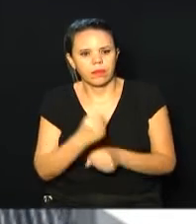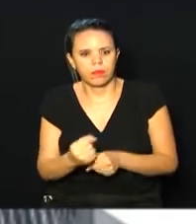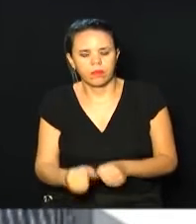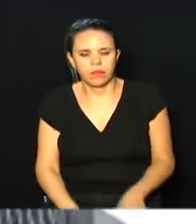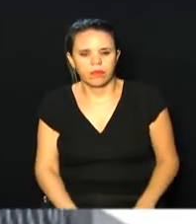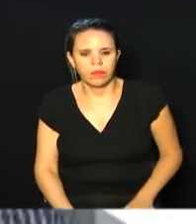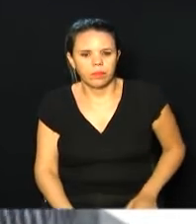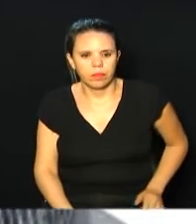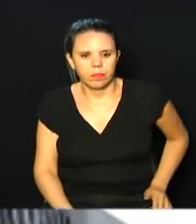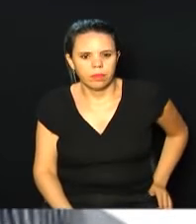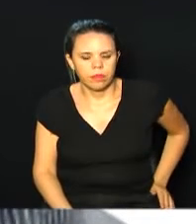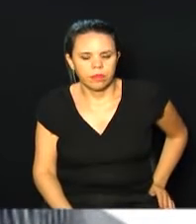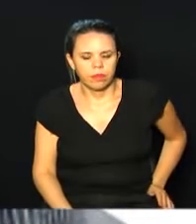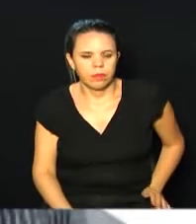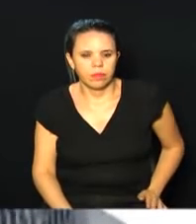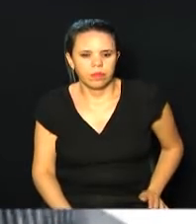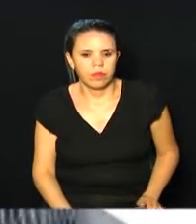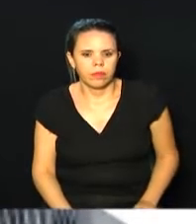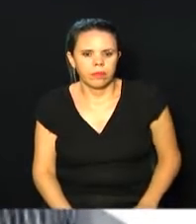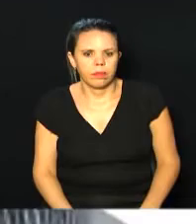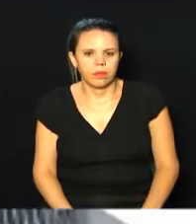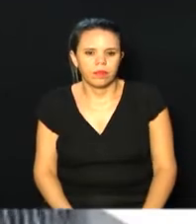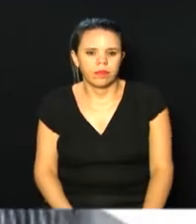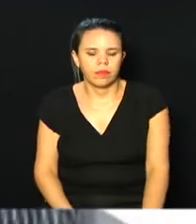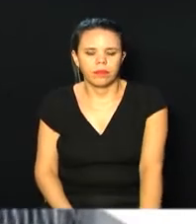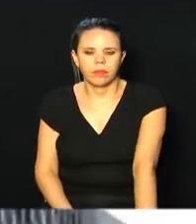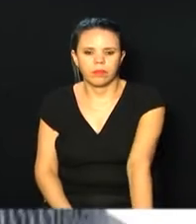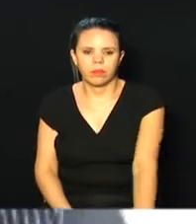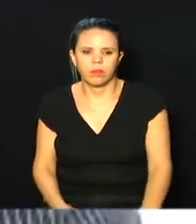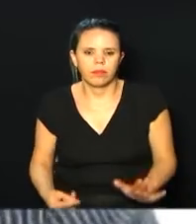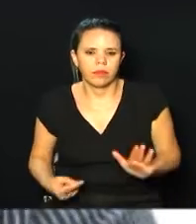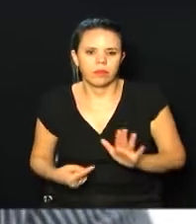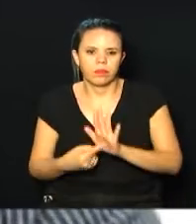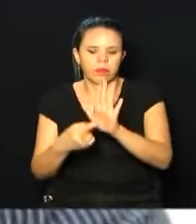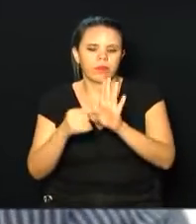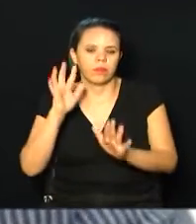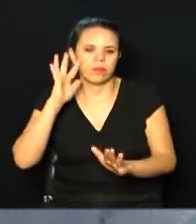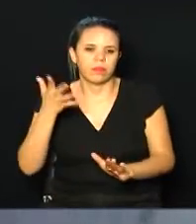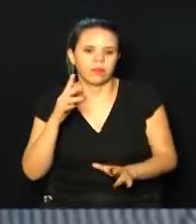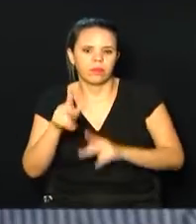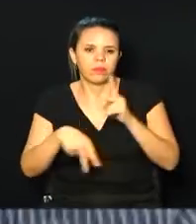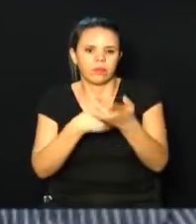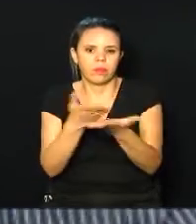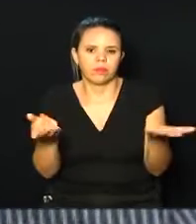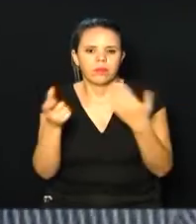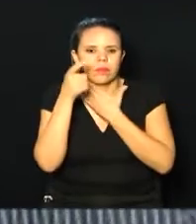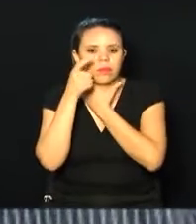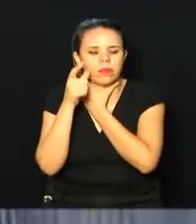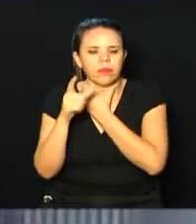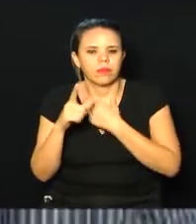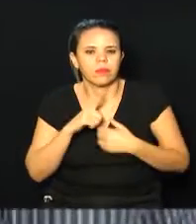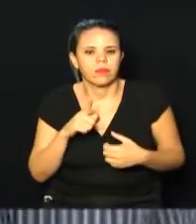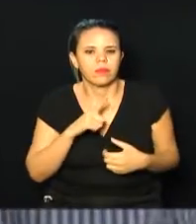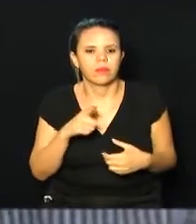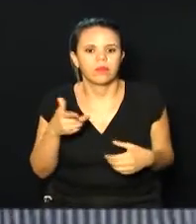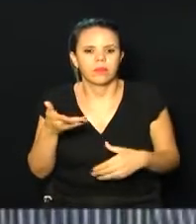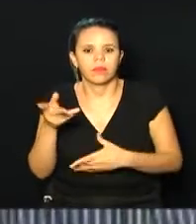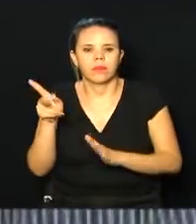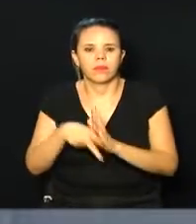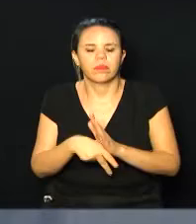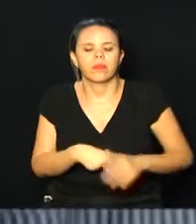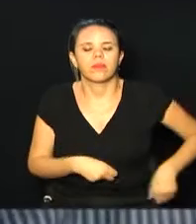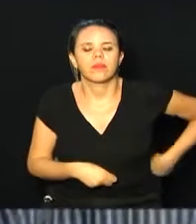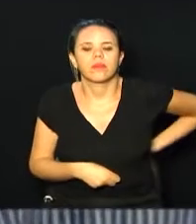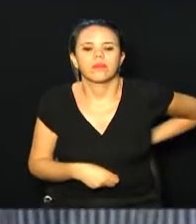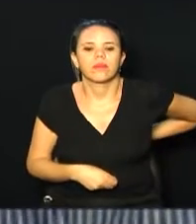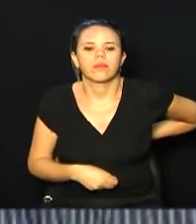obras e nós iremos apresentar a nossa solução para a população. Assim que nós tivermos desenvolvido esse projeto,